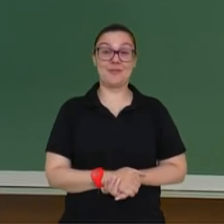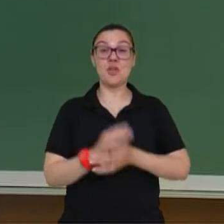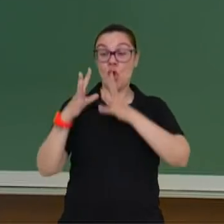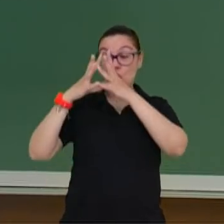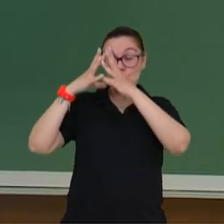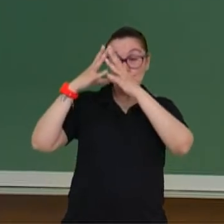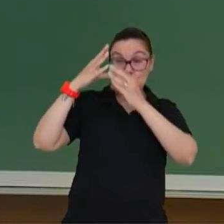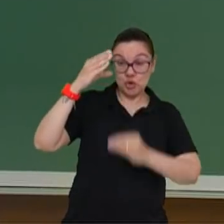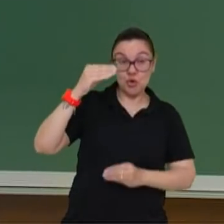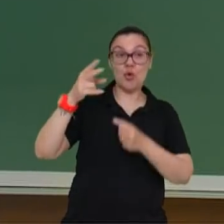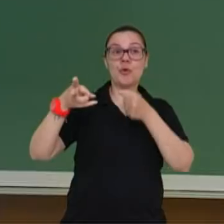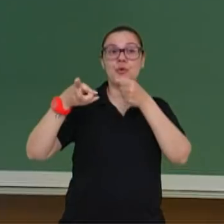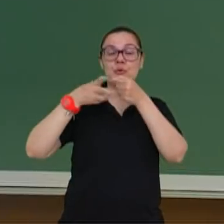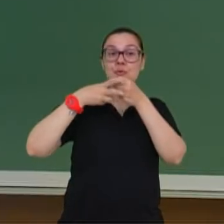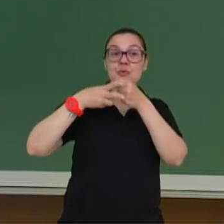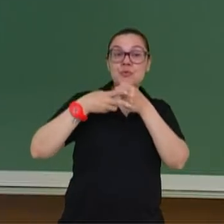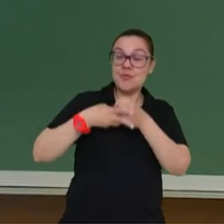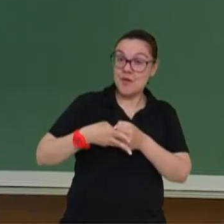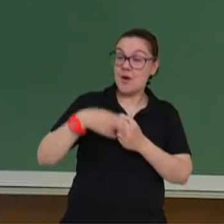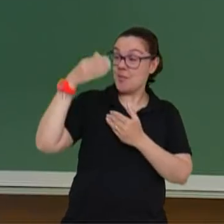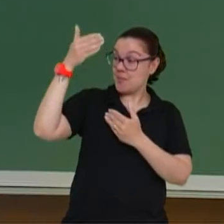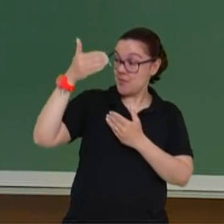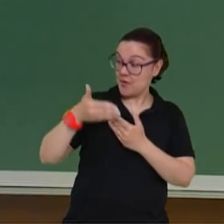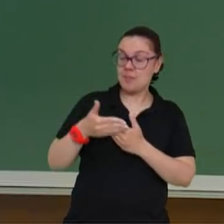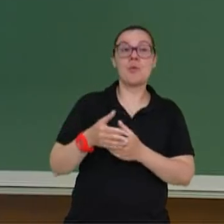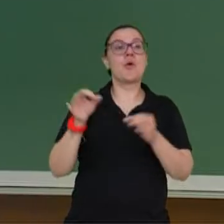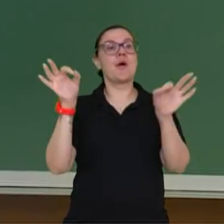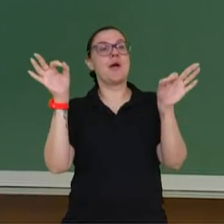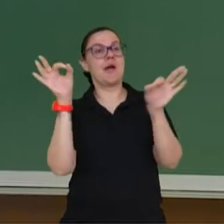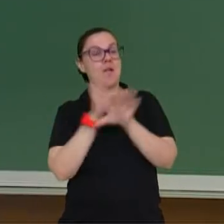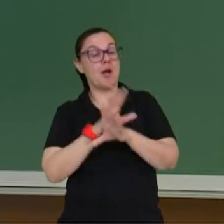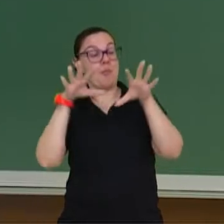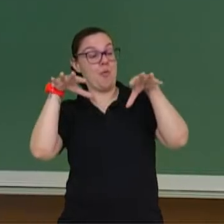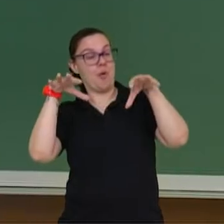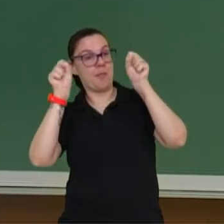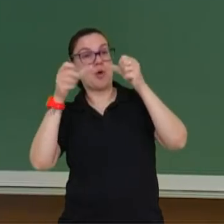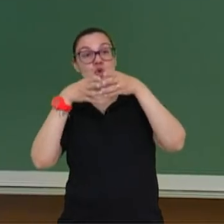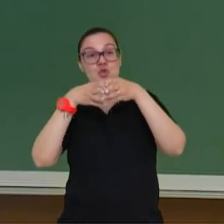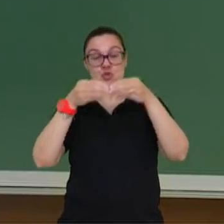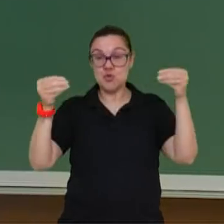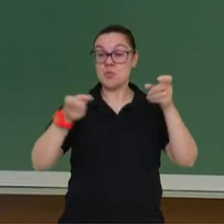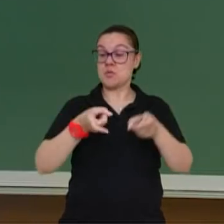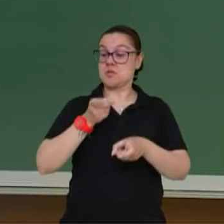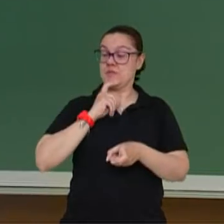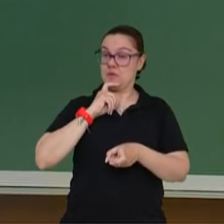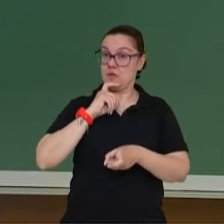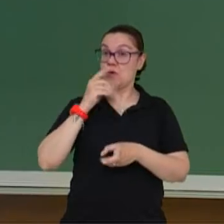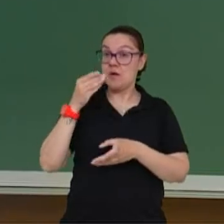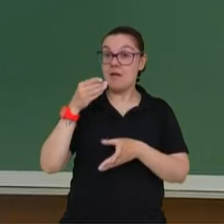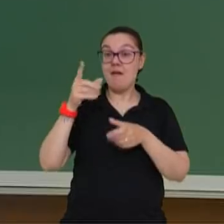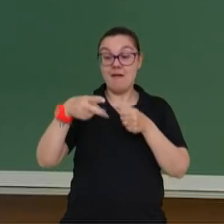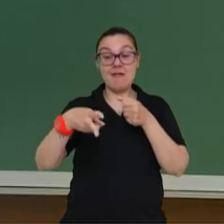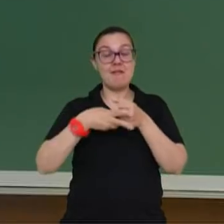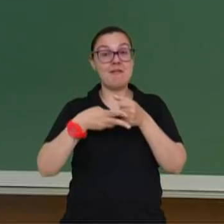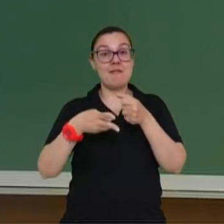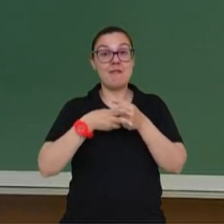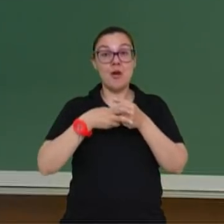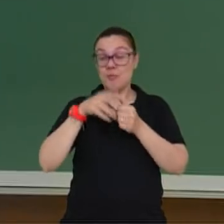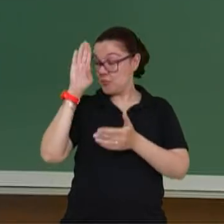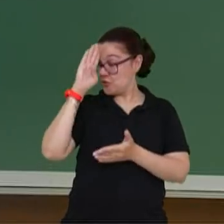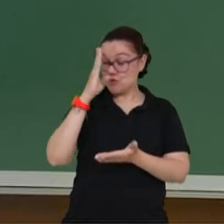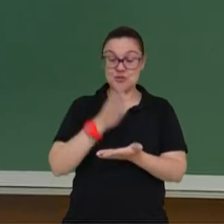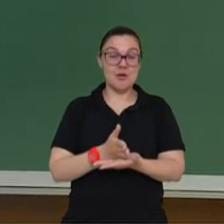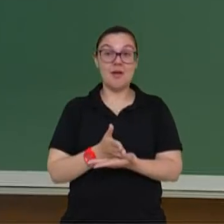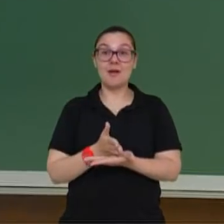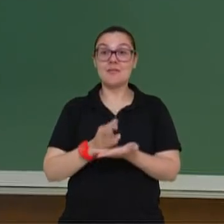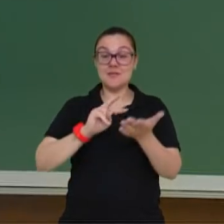os verbos que estão aqui, acabou, apagou, sumiu, esfriou, são verbos que